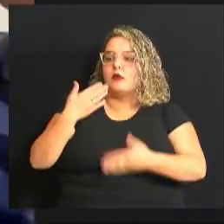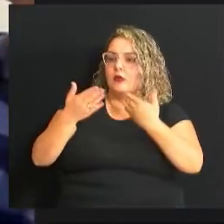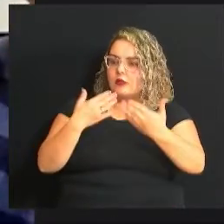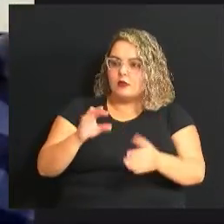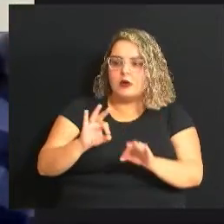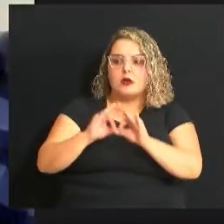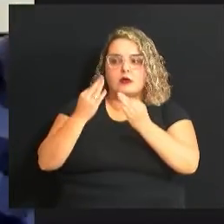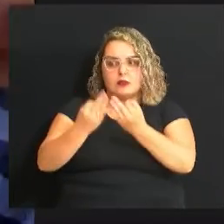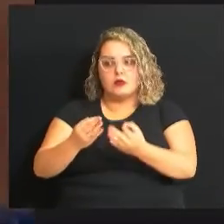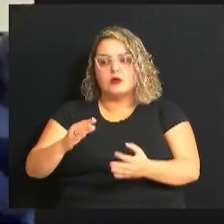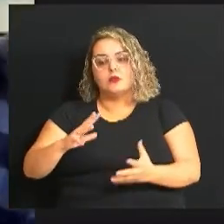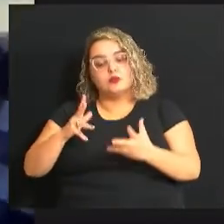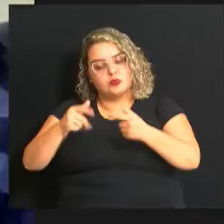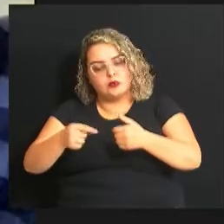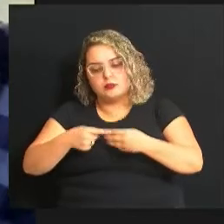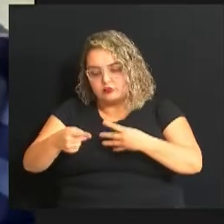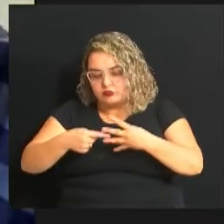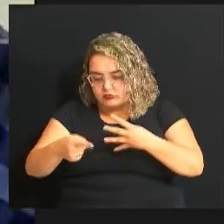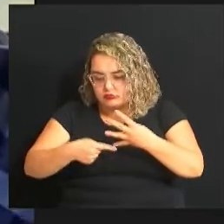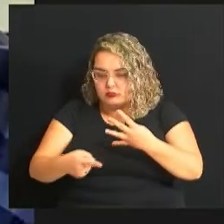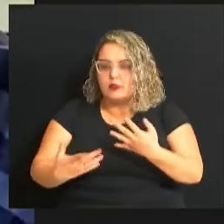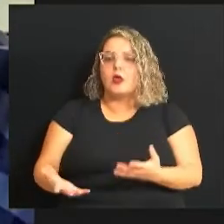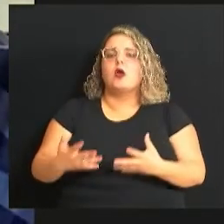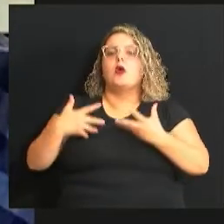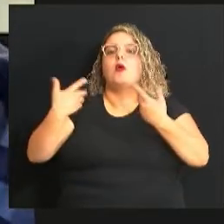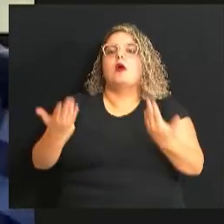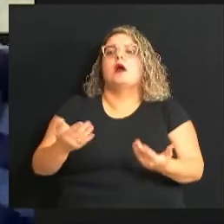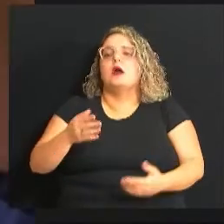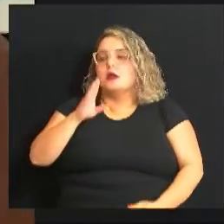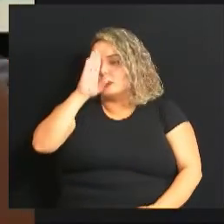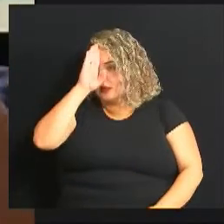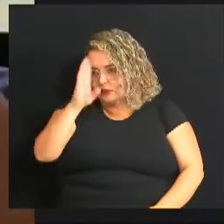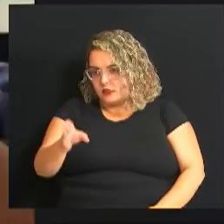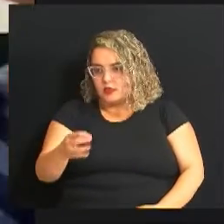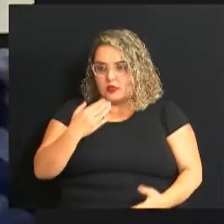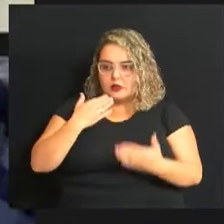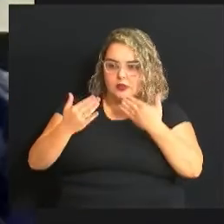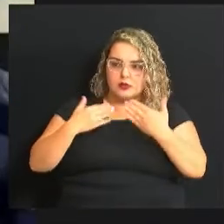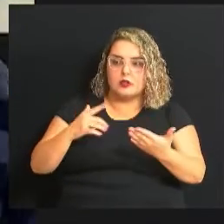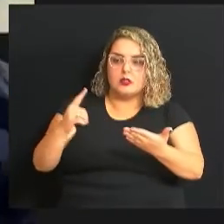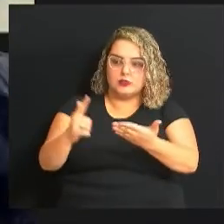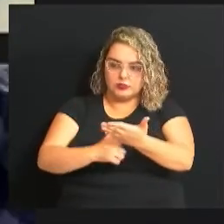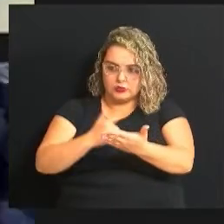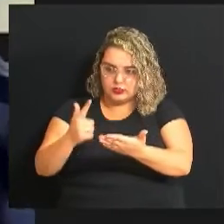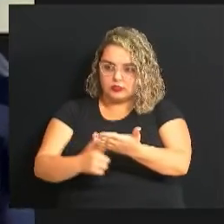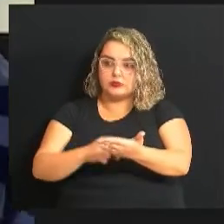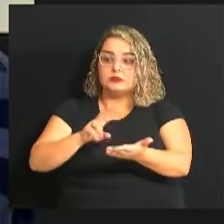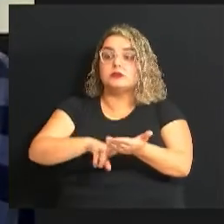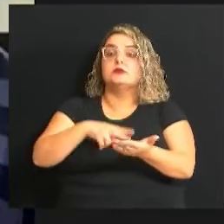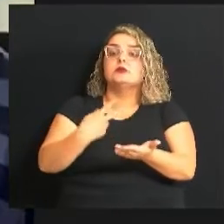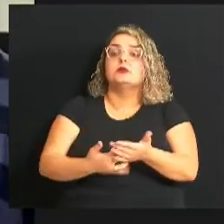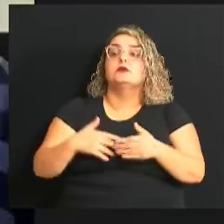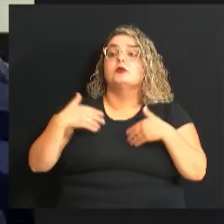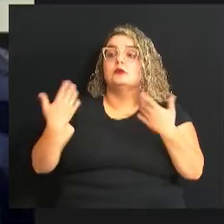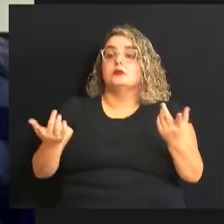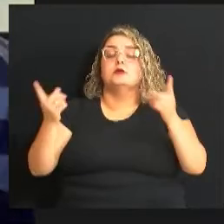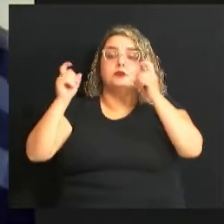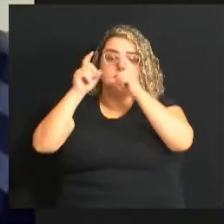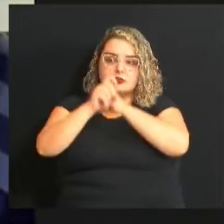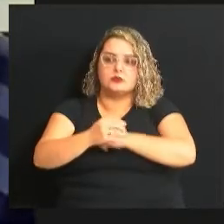sei quais são as principais demandas que acontecem hoje em dia. Então no livro está traduzido isso, quais são as principais dificuldades dos